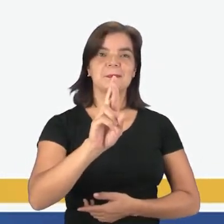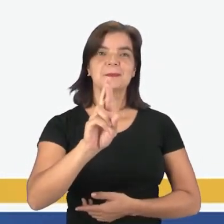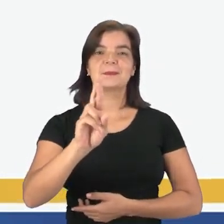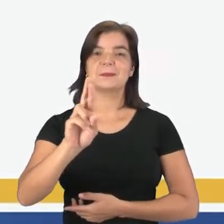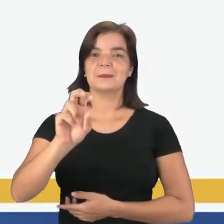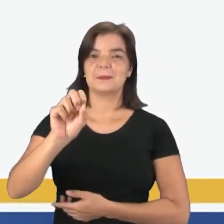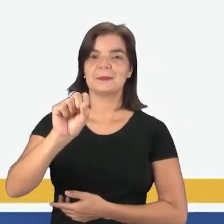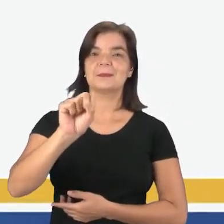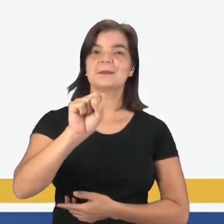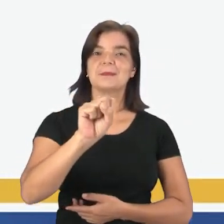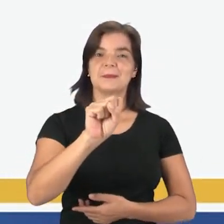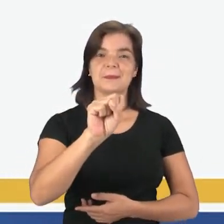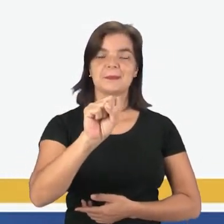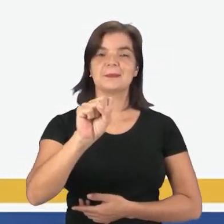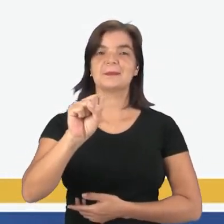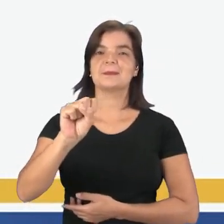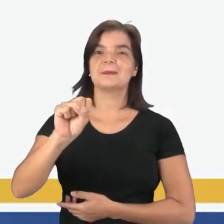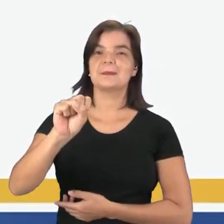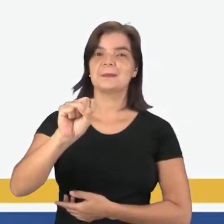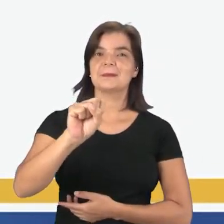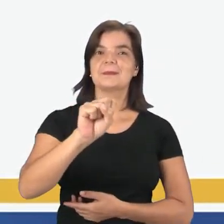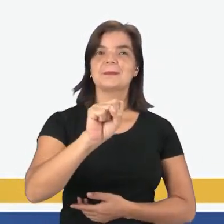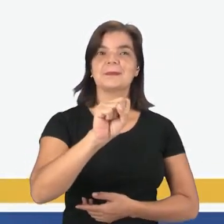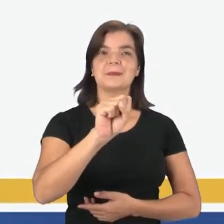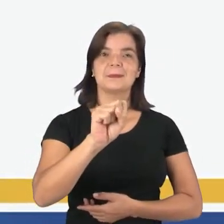um simples